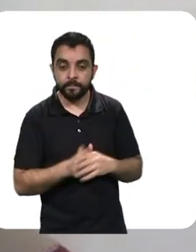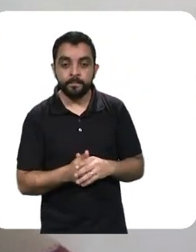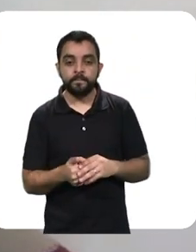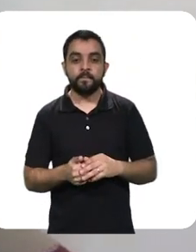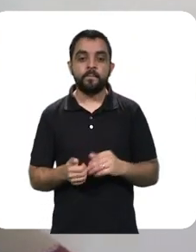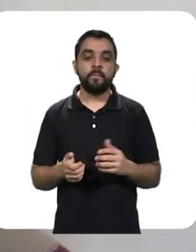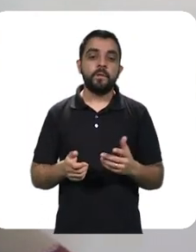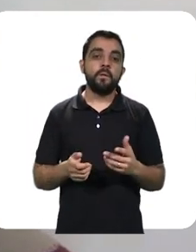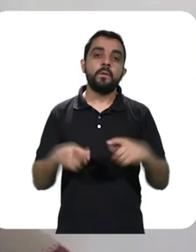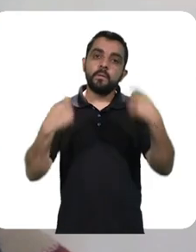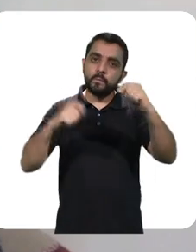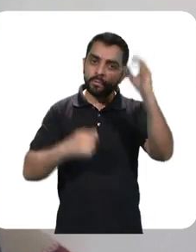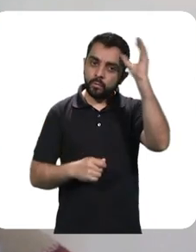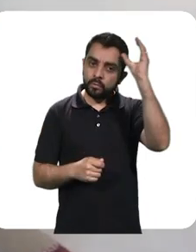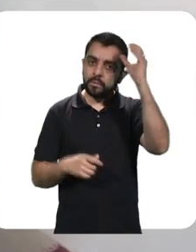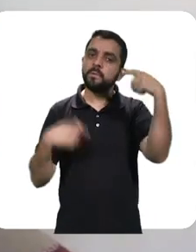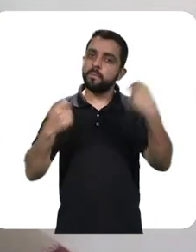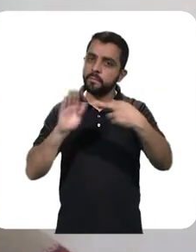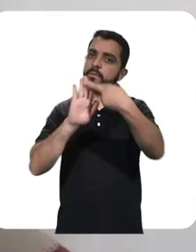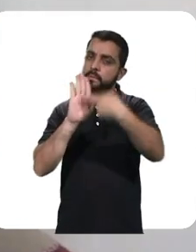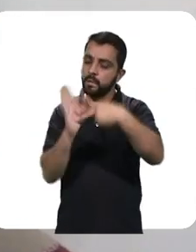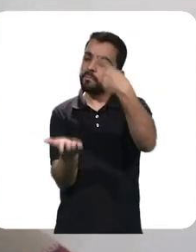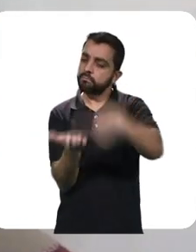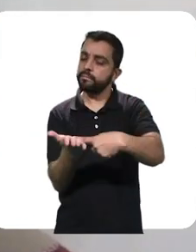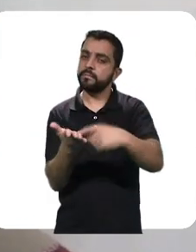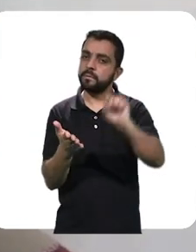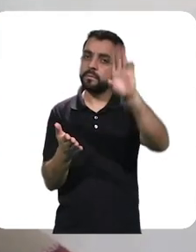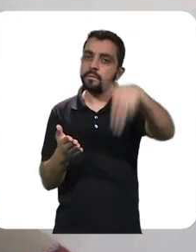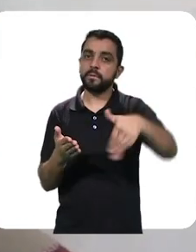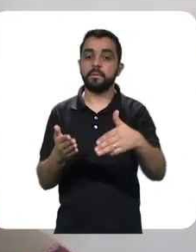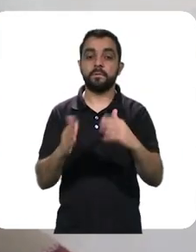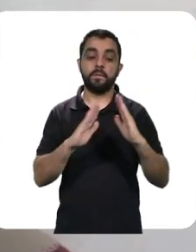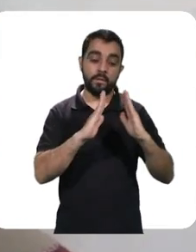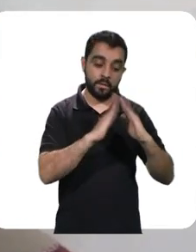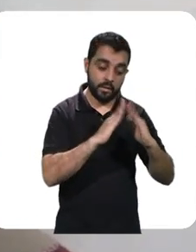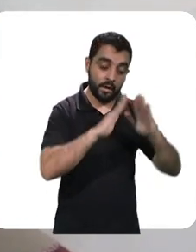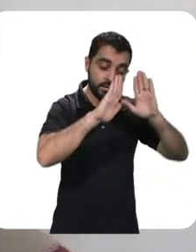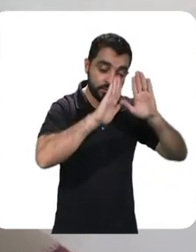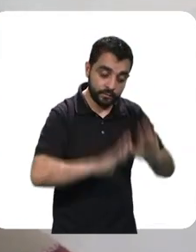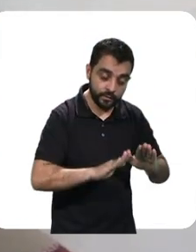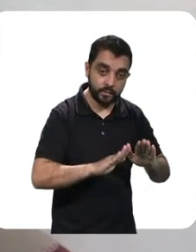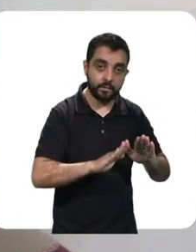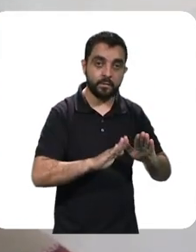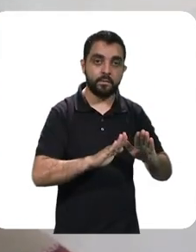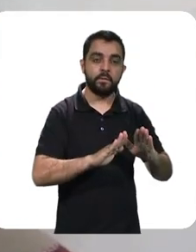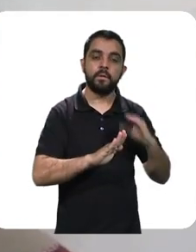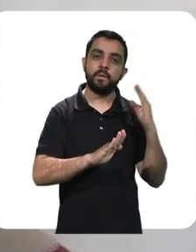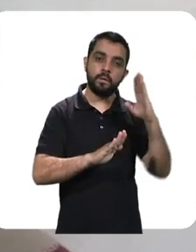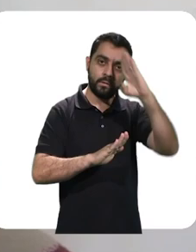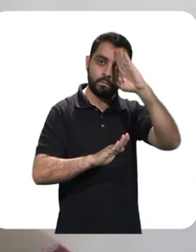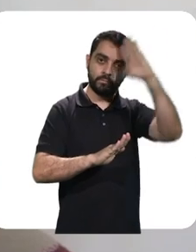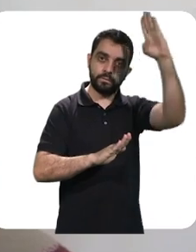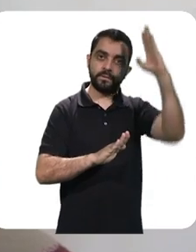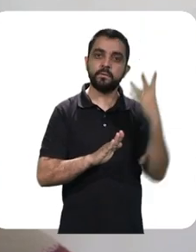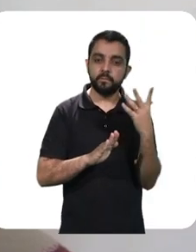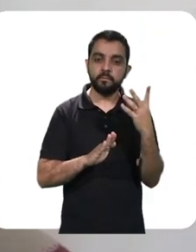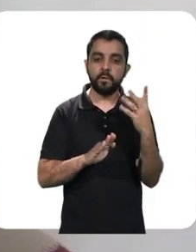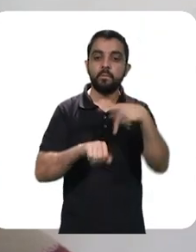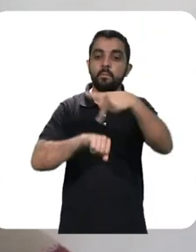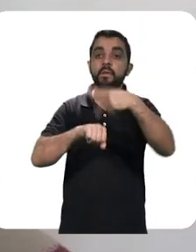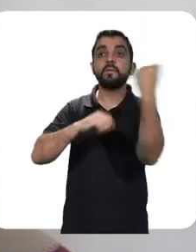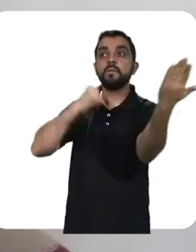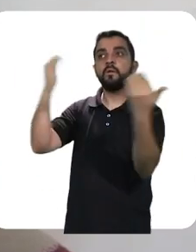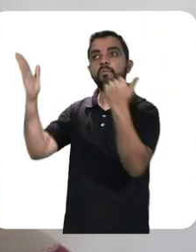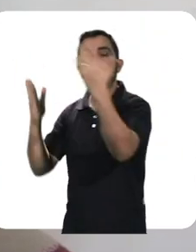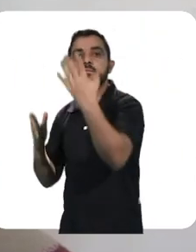porque seja complicado, a gente vai deixar de tomar essas medidas, né? Se isolamento social é uma das atitudes